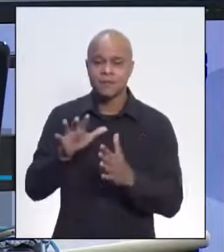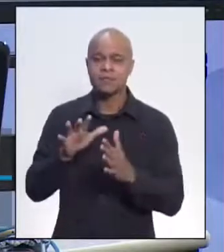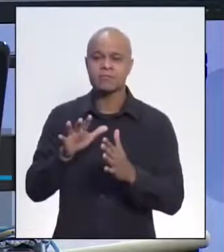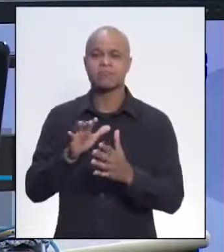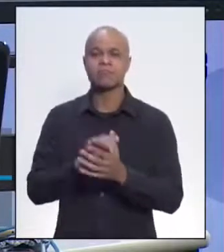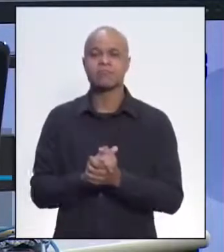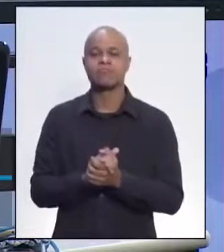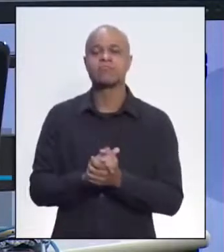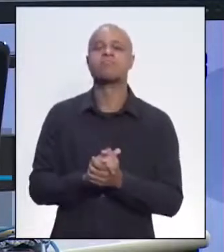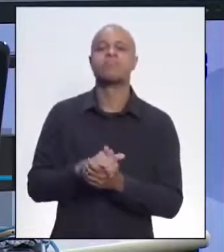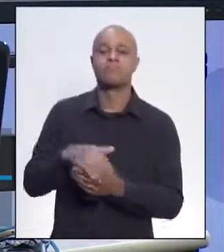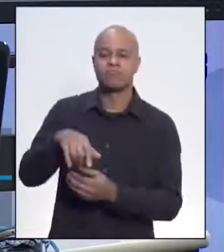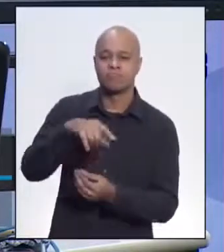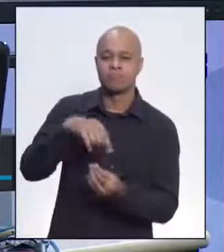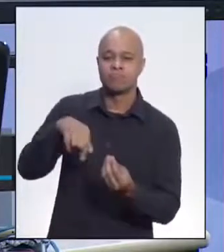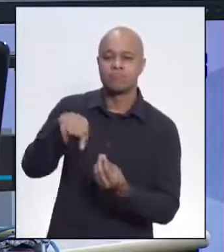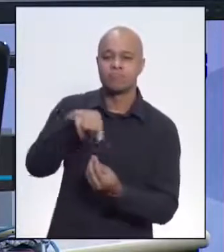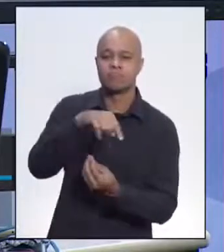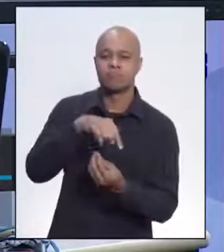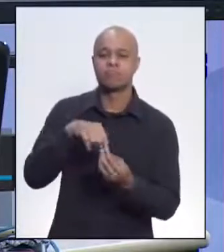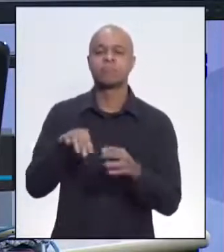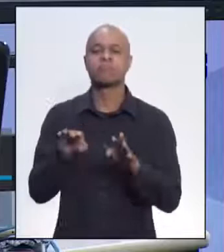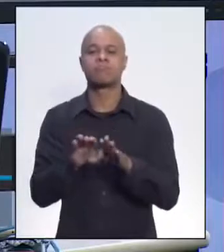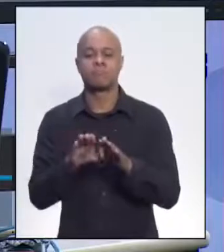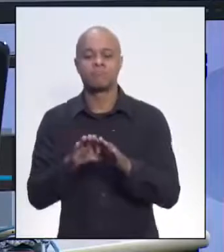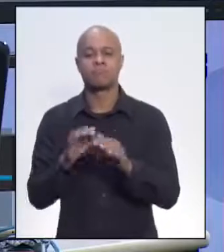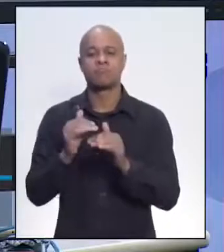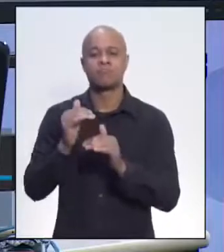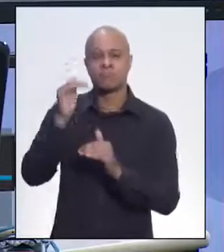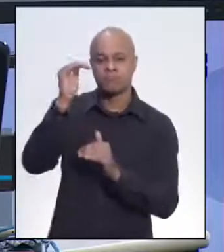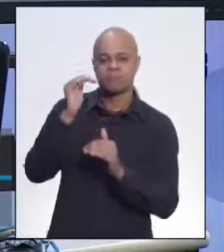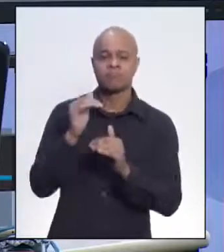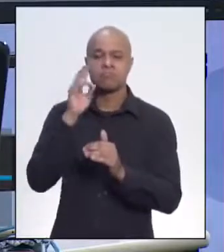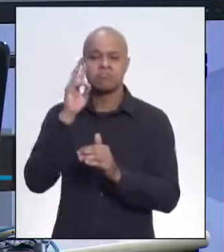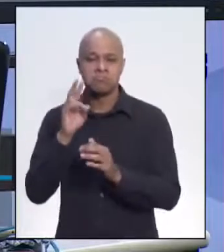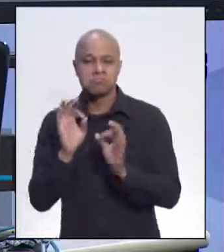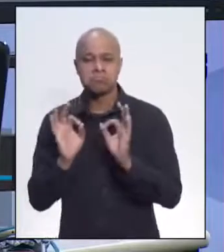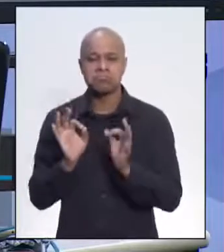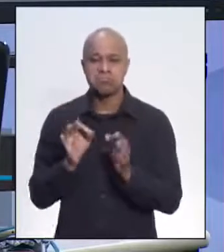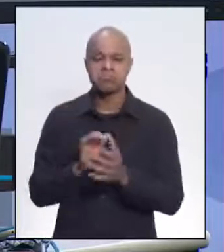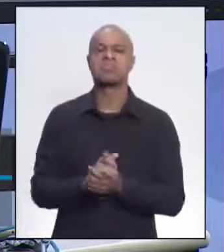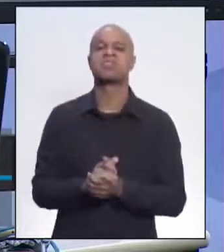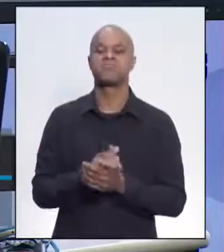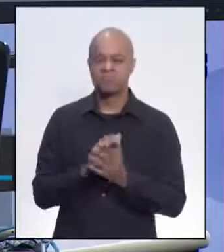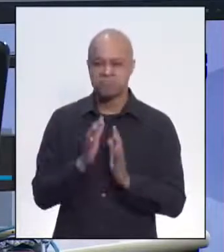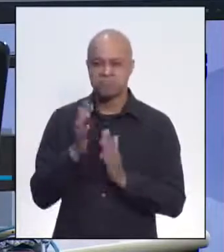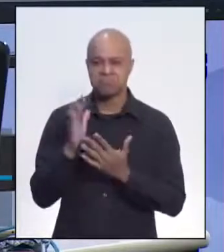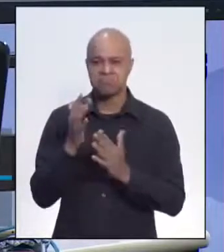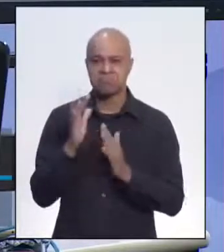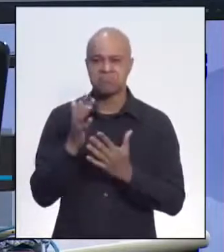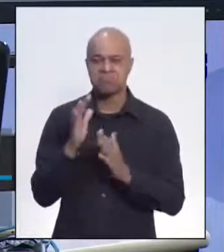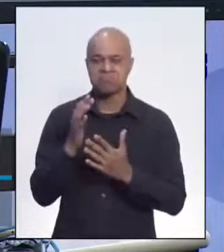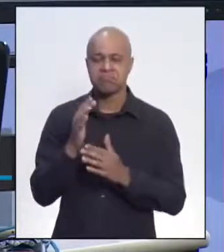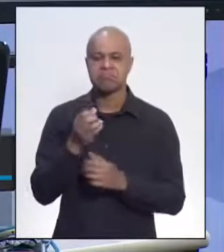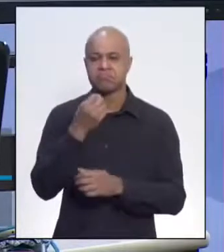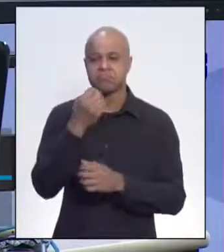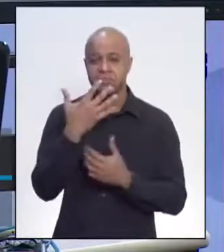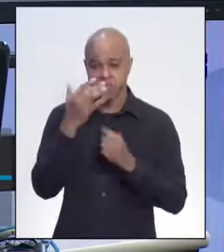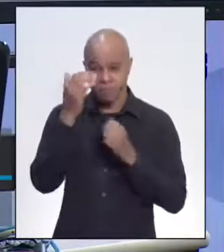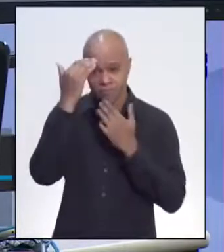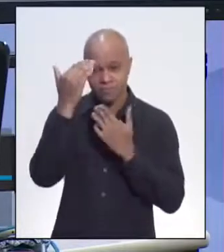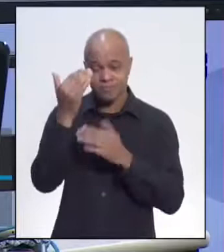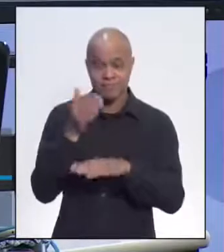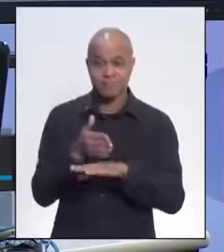dança circular, sim. Níveis altos, ninguém assim dançou médio ou baixo. Vocês estão muito de parabéns, turma. Obrigada pela participação,